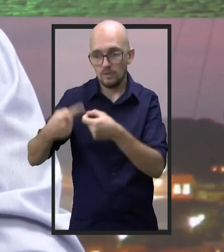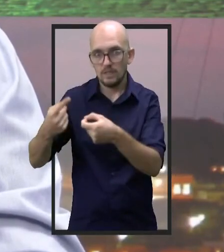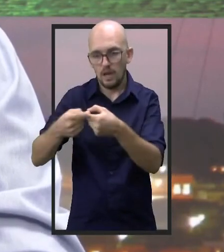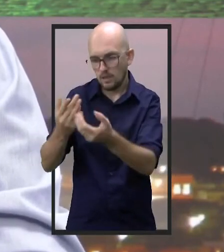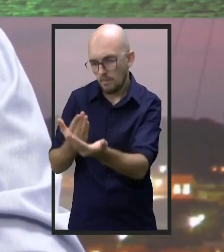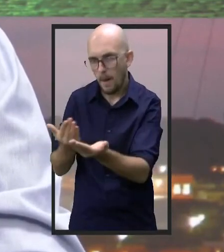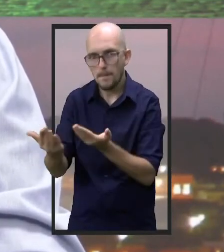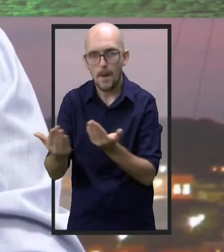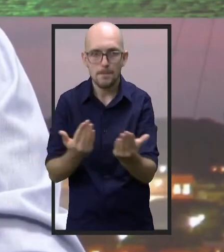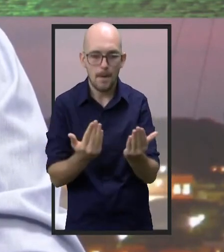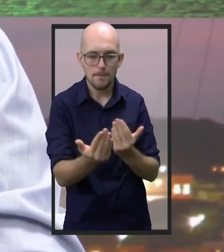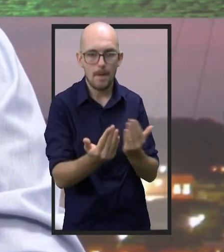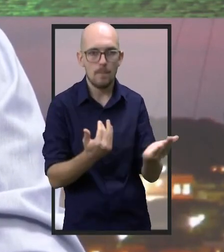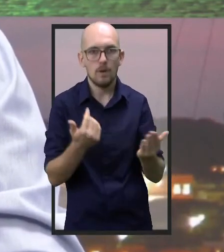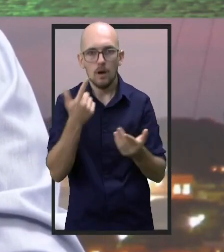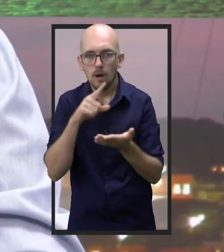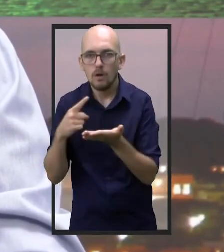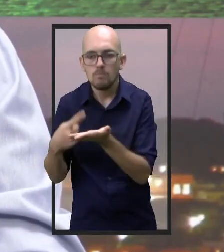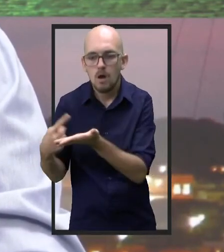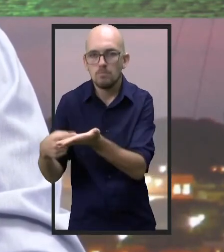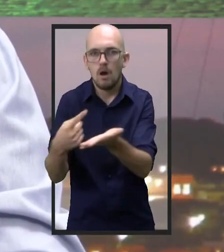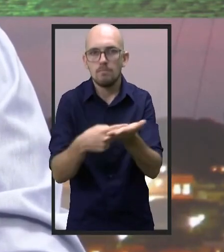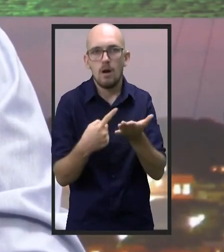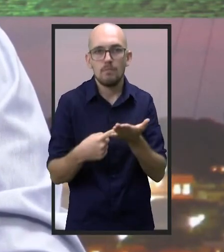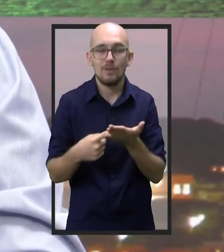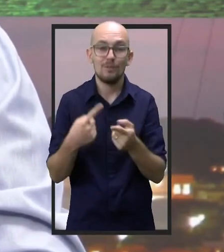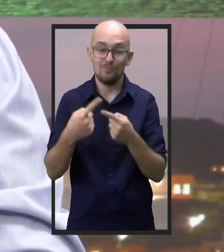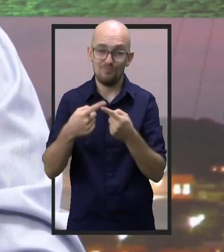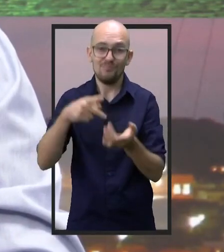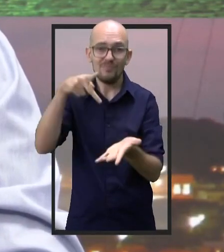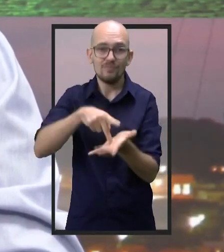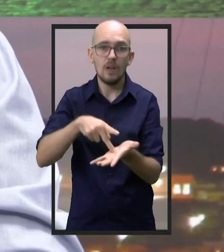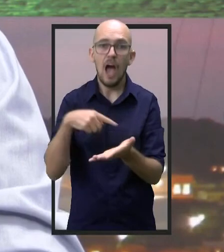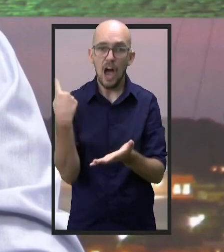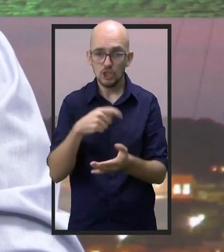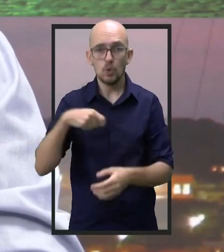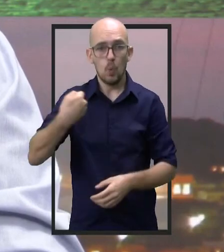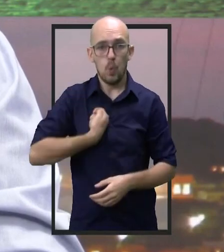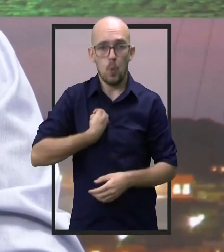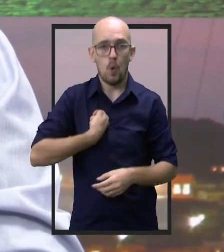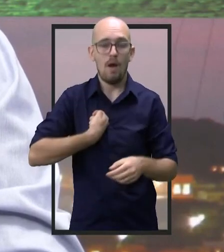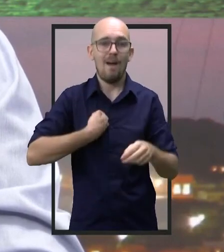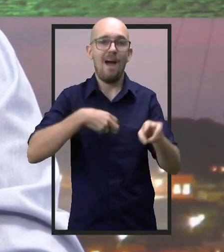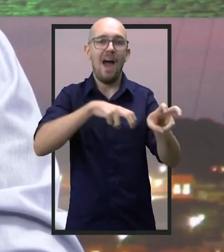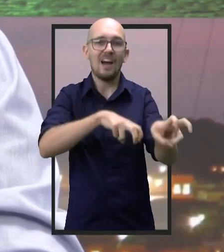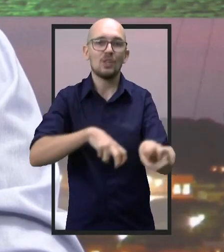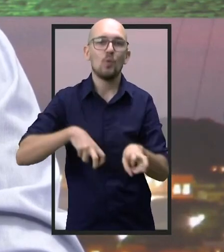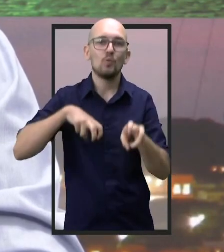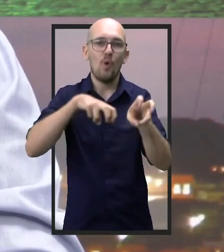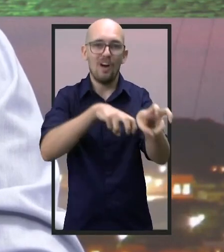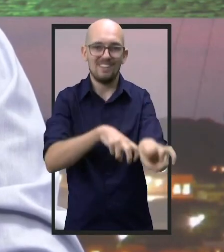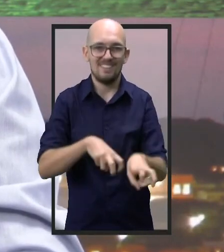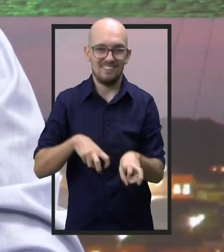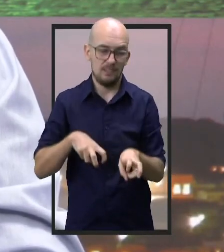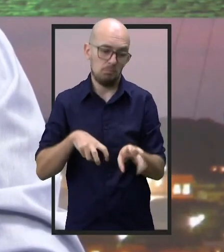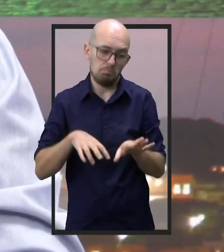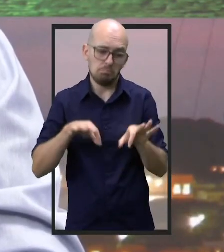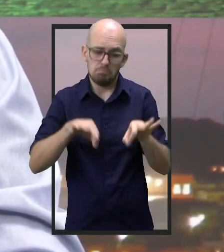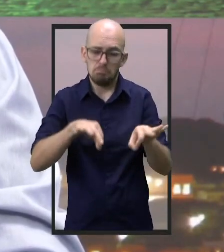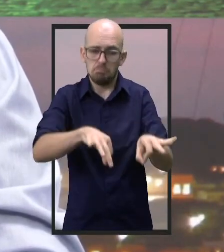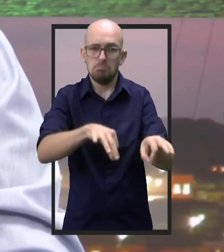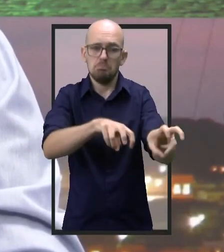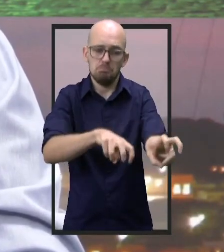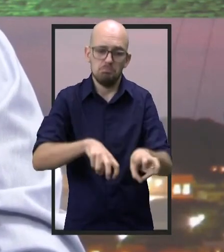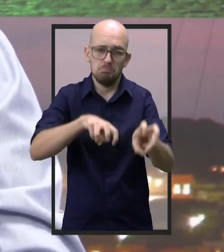né? Porque nós, na verdade, somos agricultores. E como agricultores, tudo que